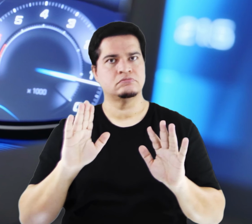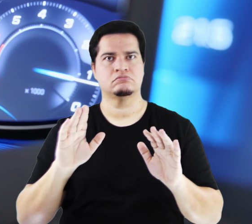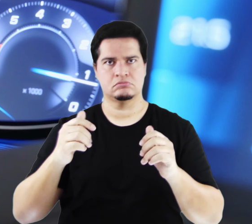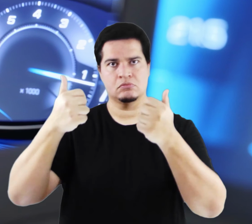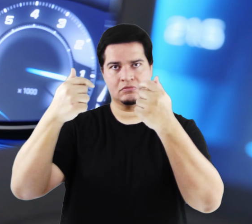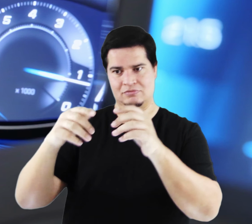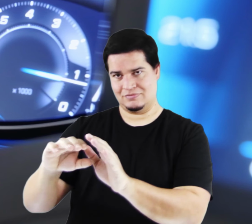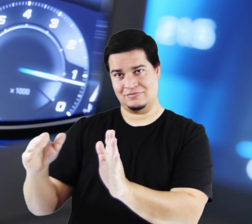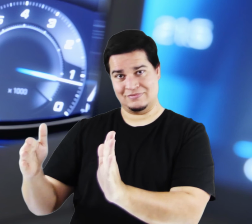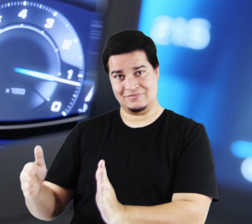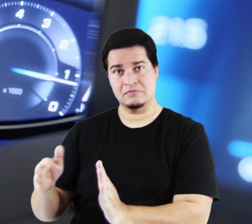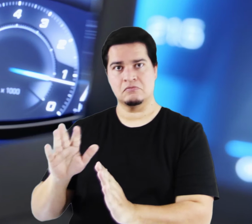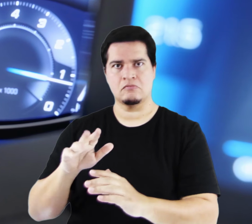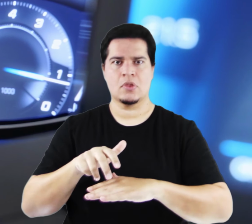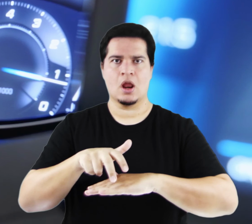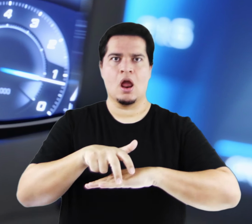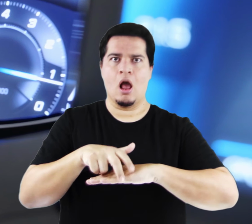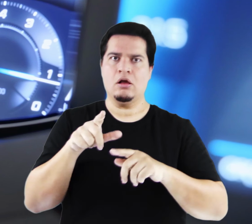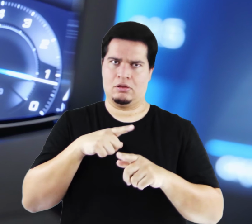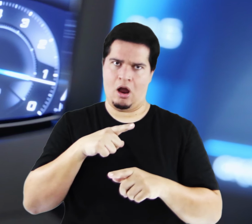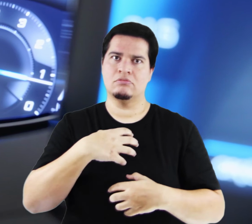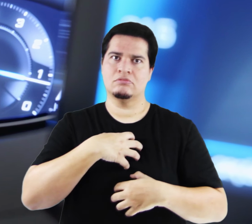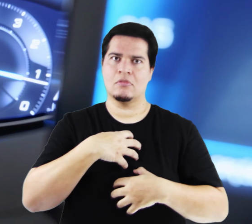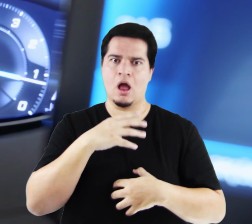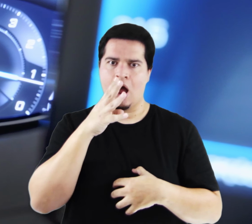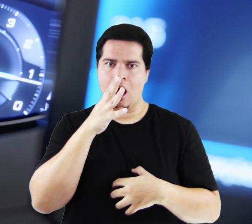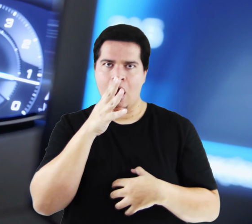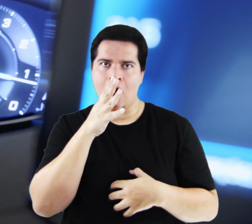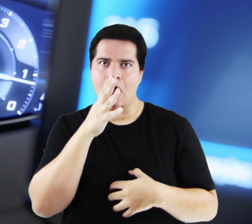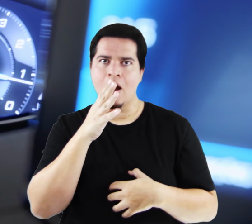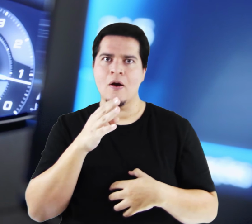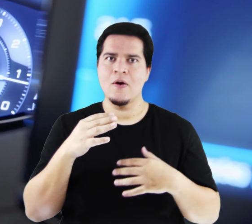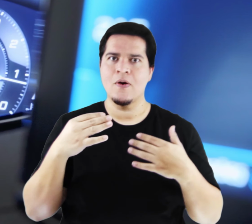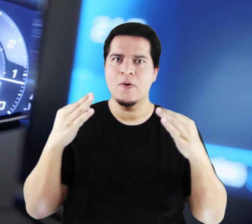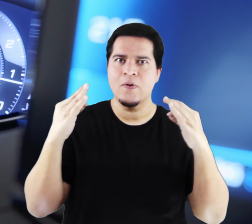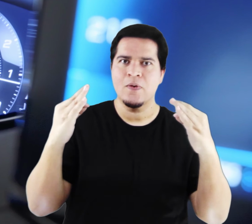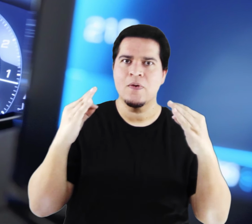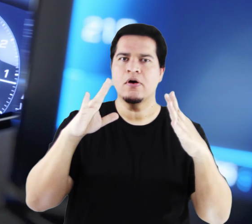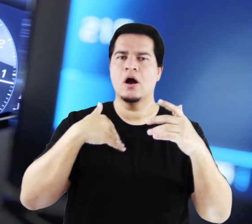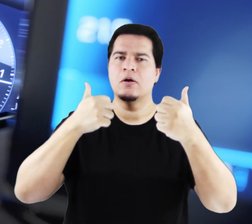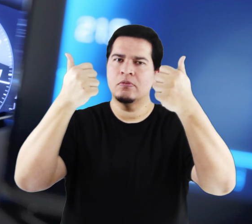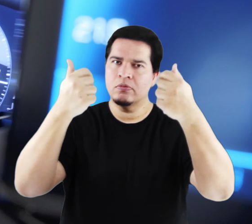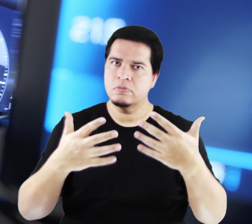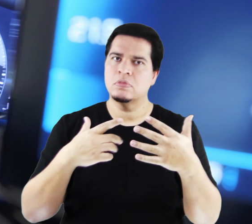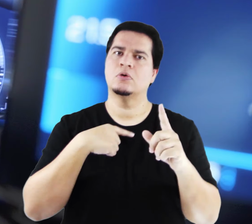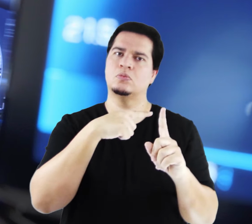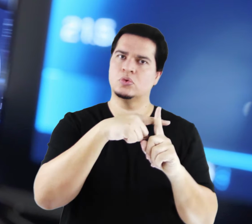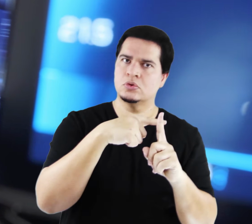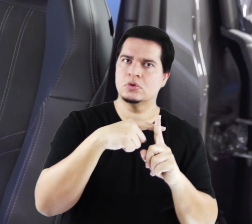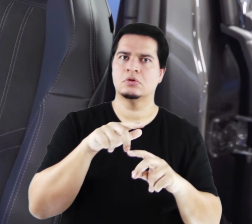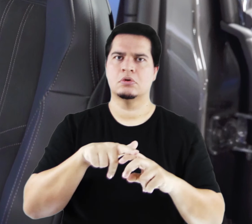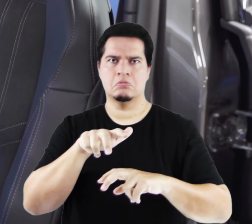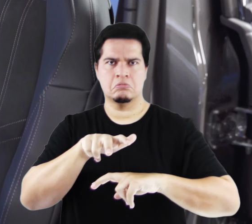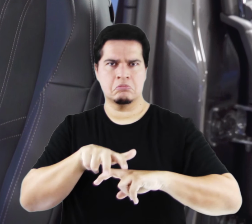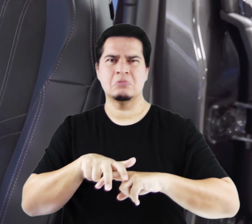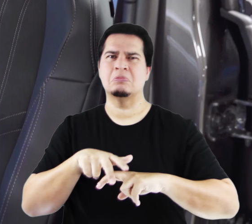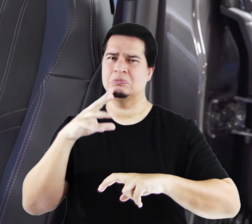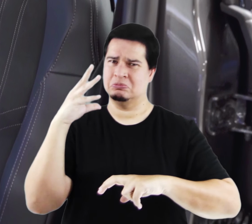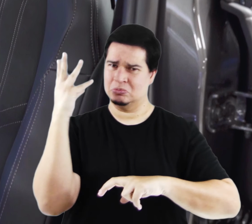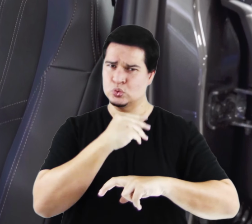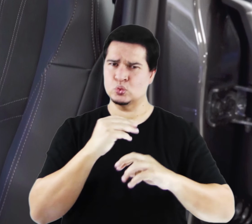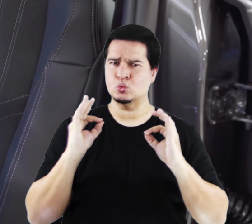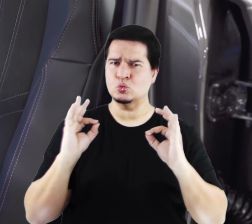tempo, passar dessa fase de que você está meio impressionado, e aliás, antes de terminar de falar sobre essa parte, vamos dizer assim, mais positiva, os bancos também merecem um destaque muito